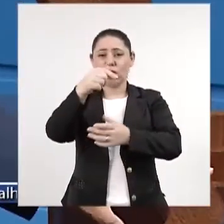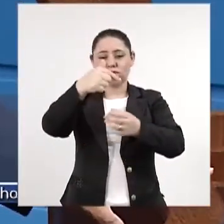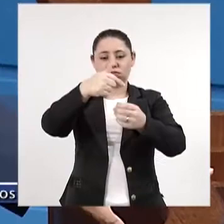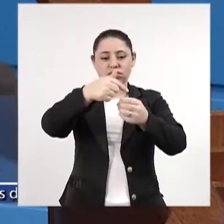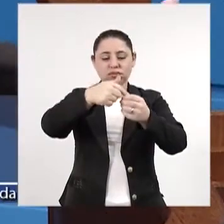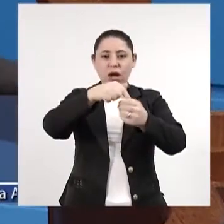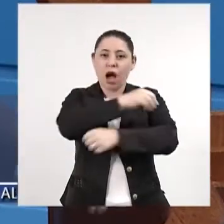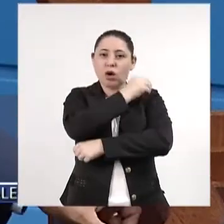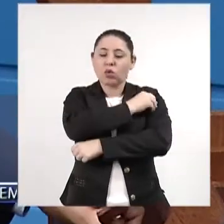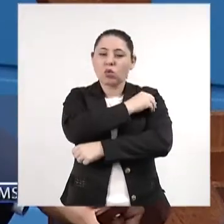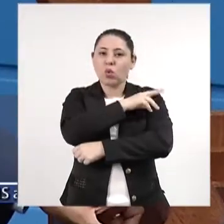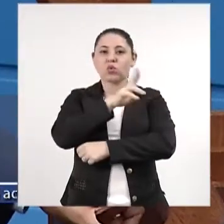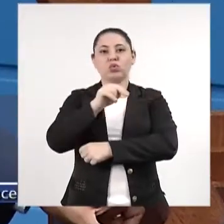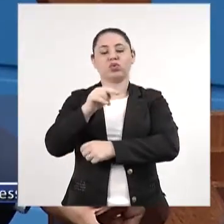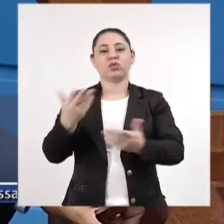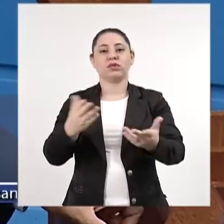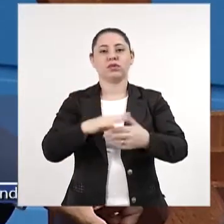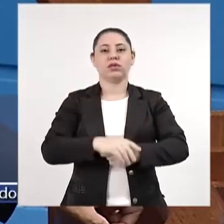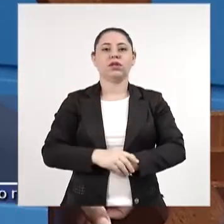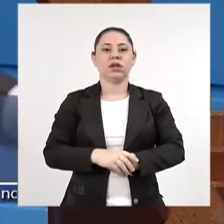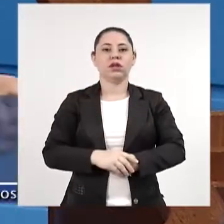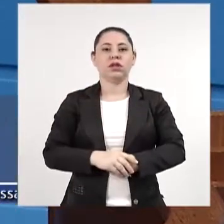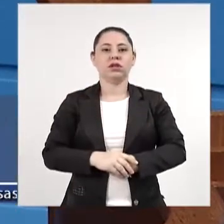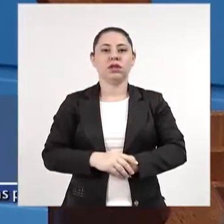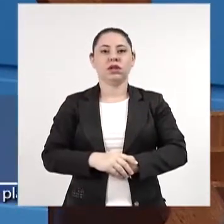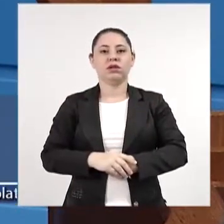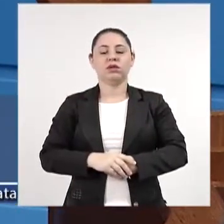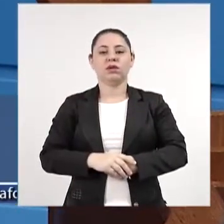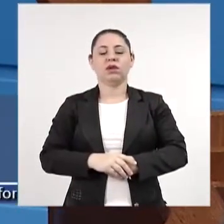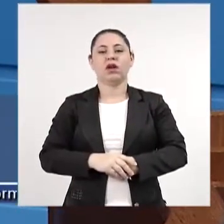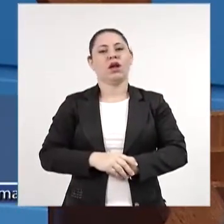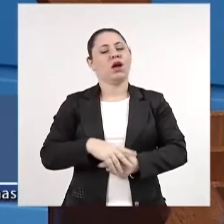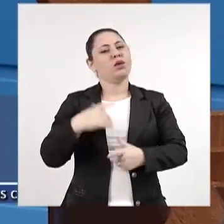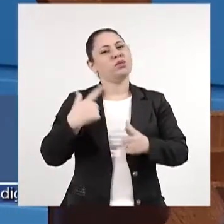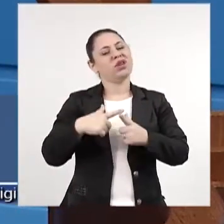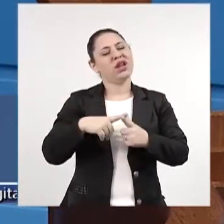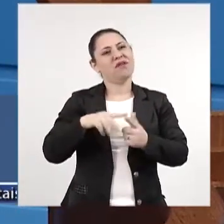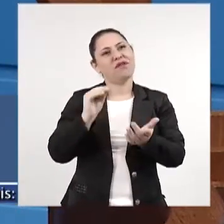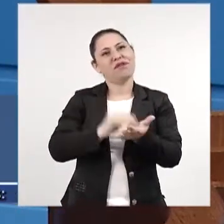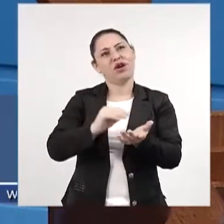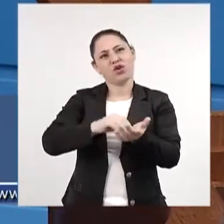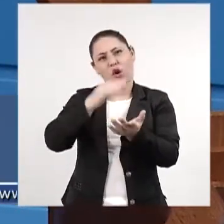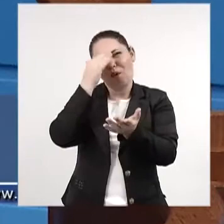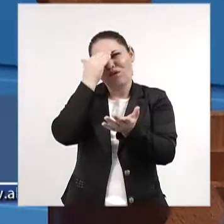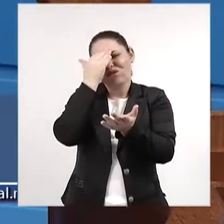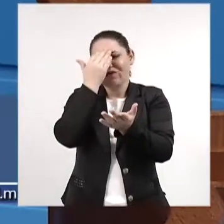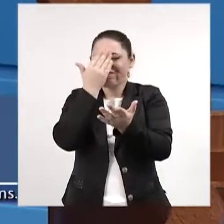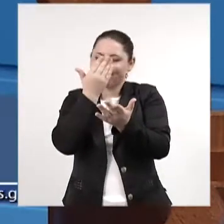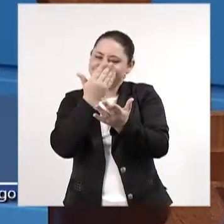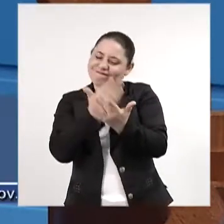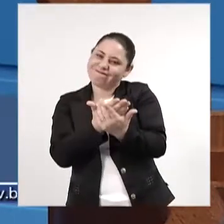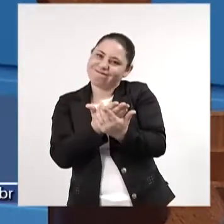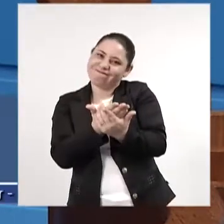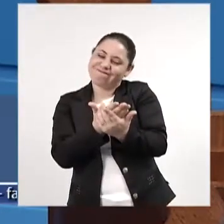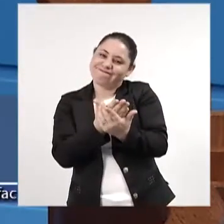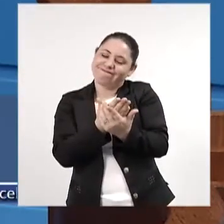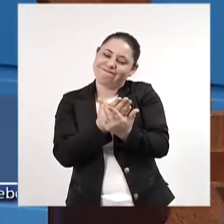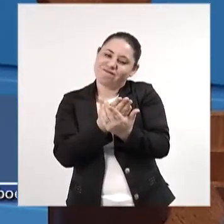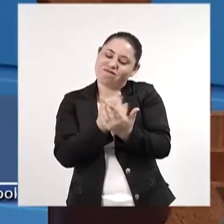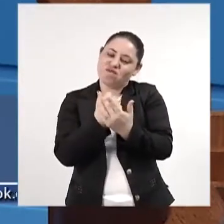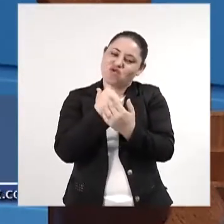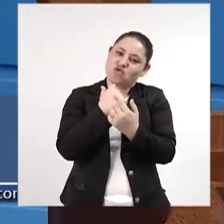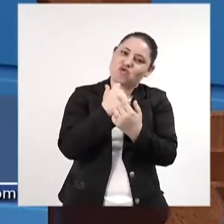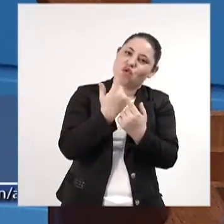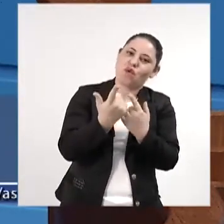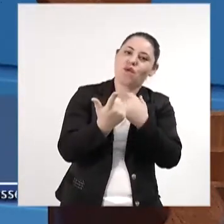no etanol. Nunca. Então, assim, não há uma confiança nesse combustível, que inclusive Mato Grosso do